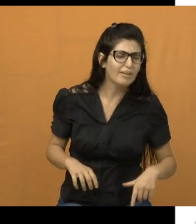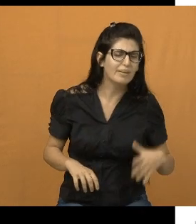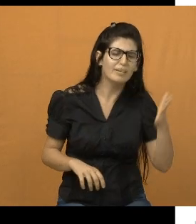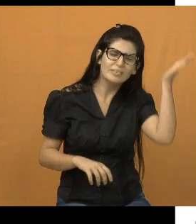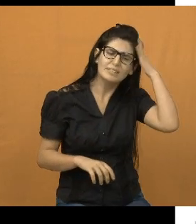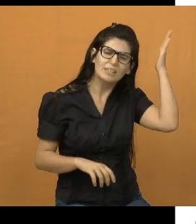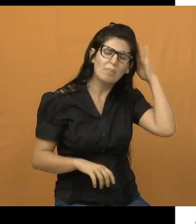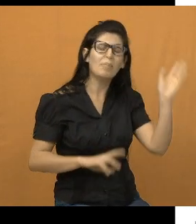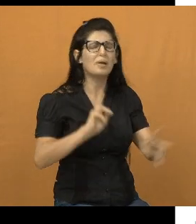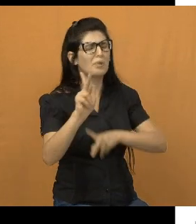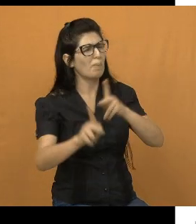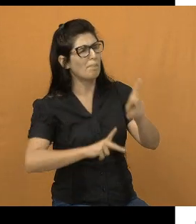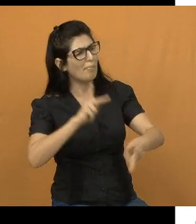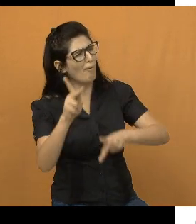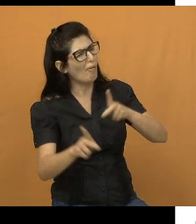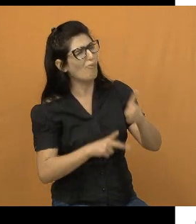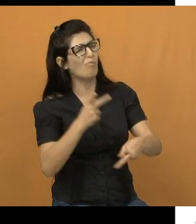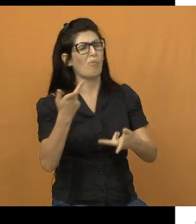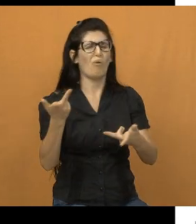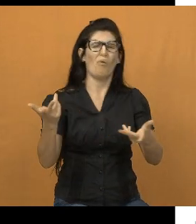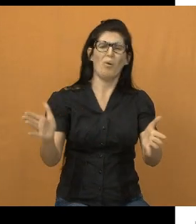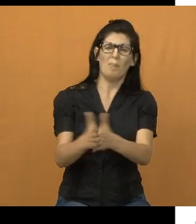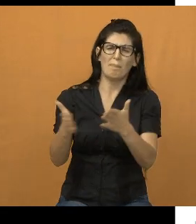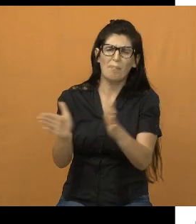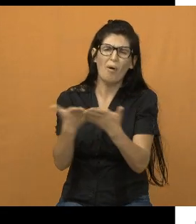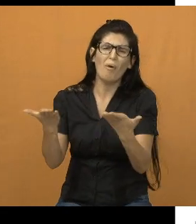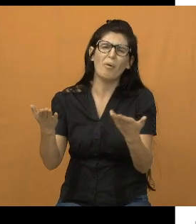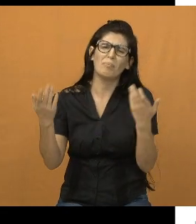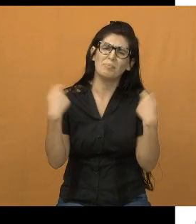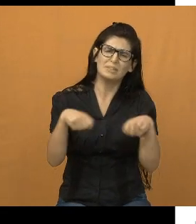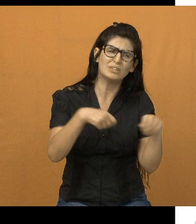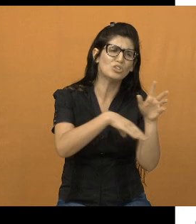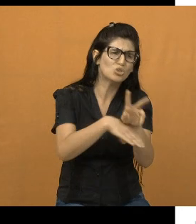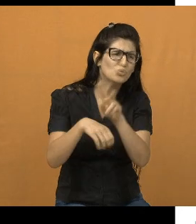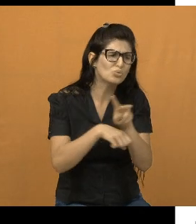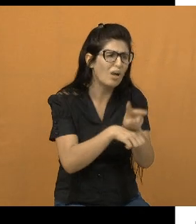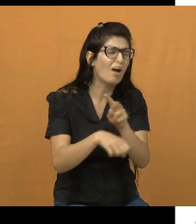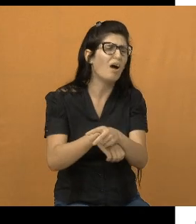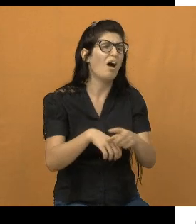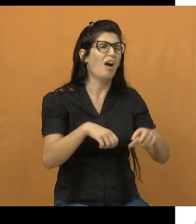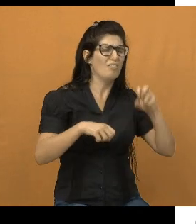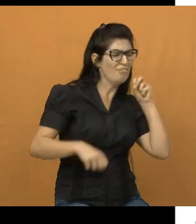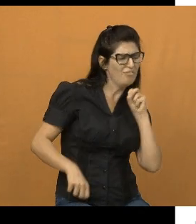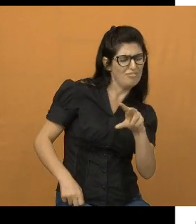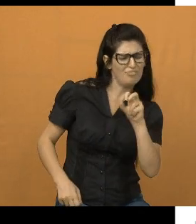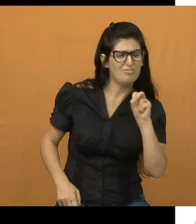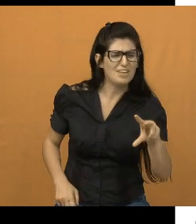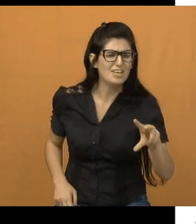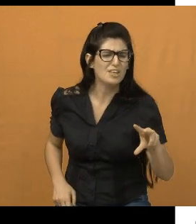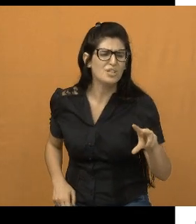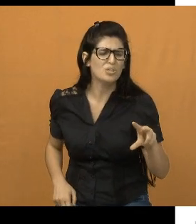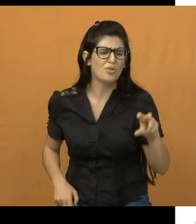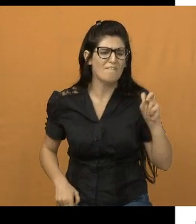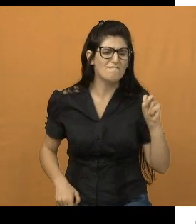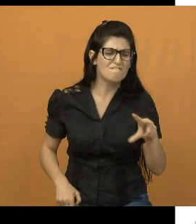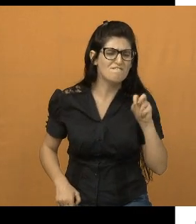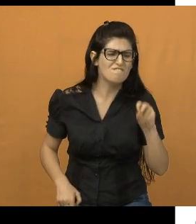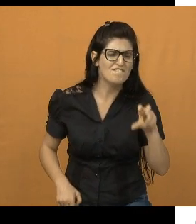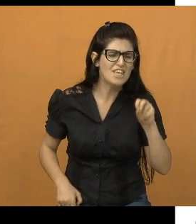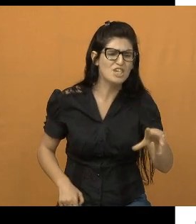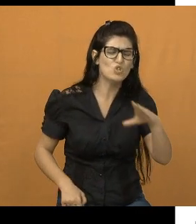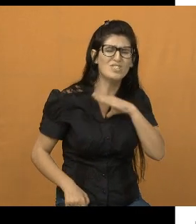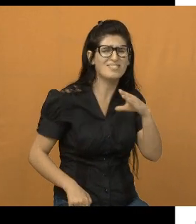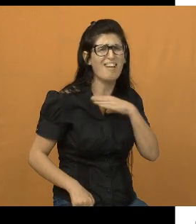mais vulneráveis, circulação de vírus no município, para a gente poder fazer as